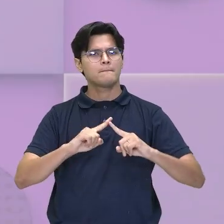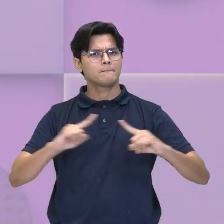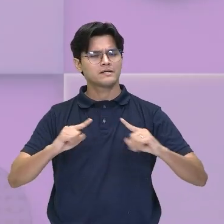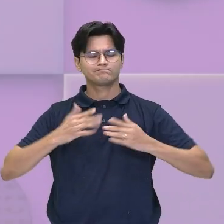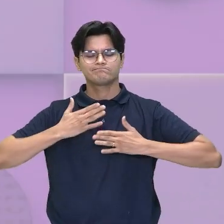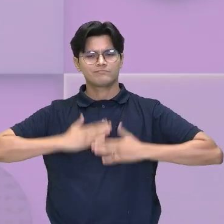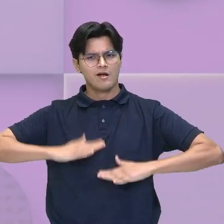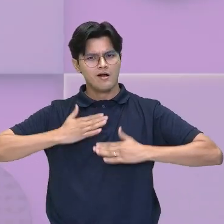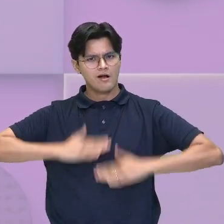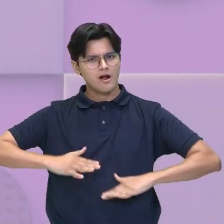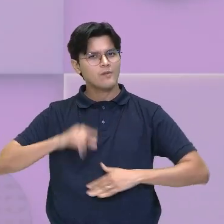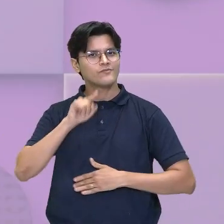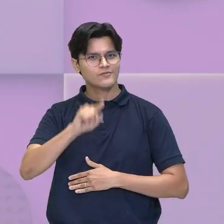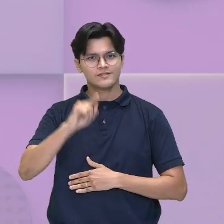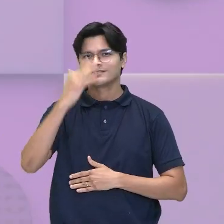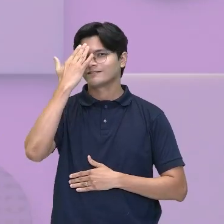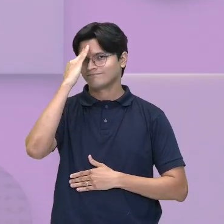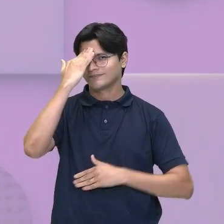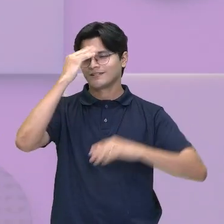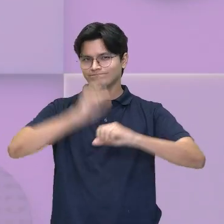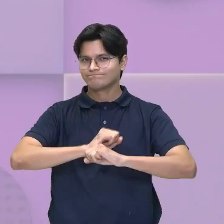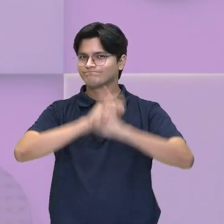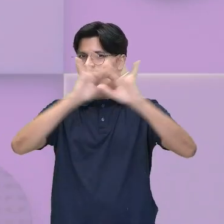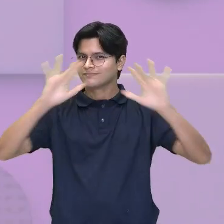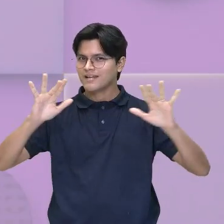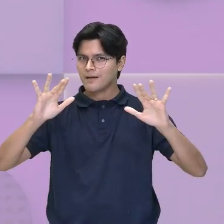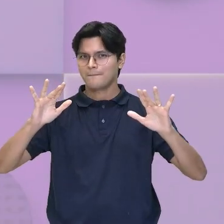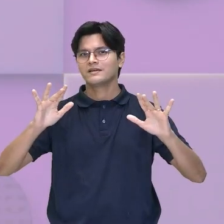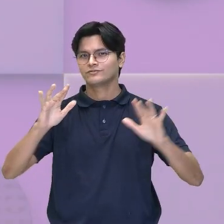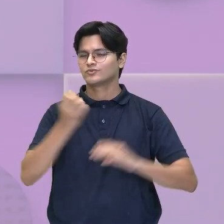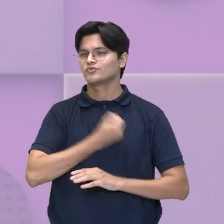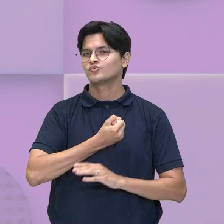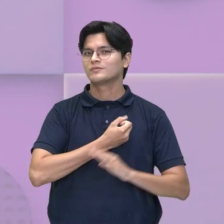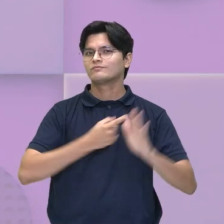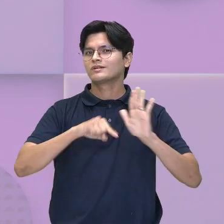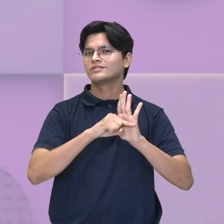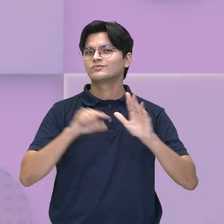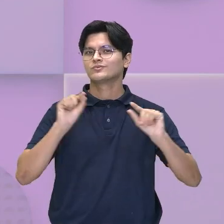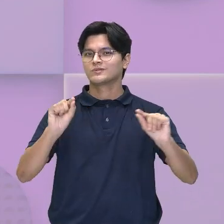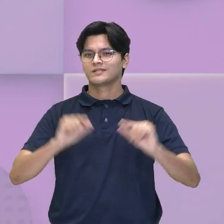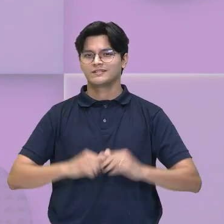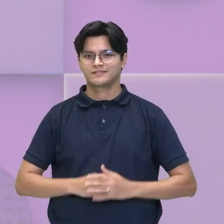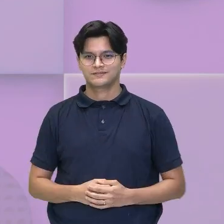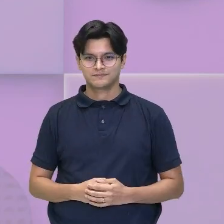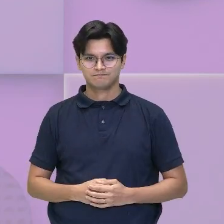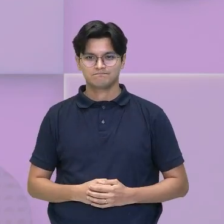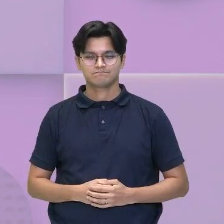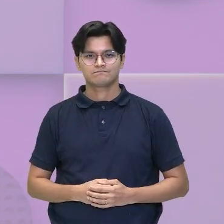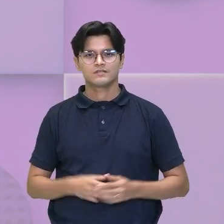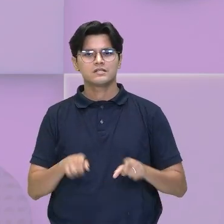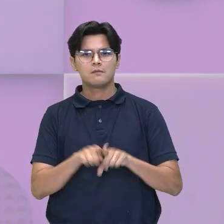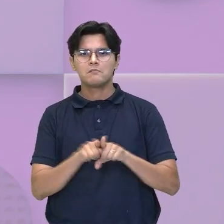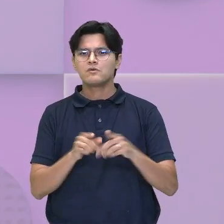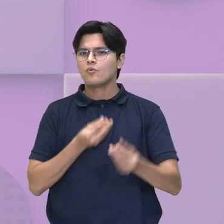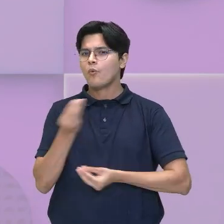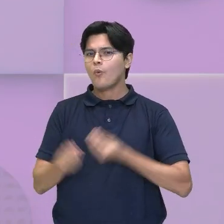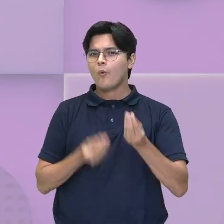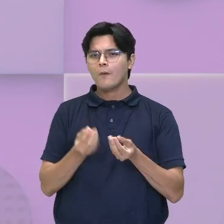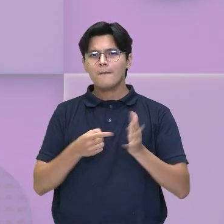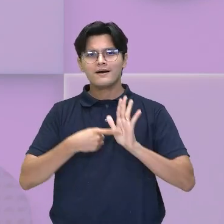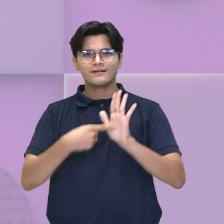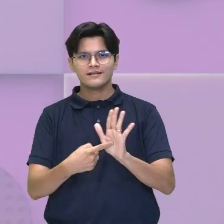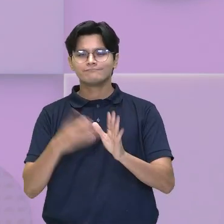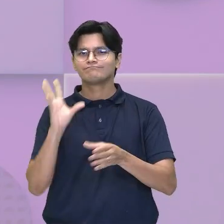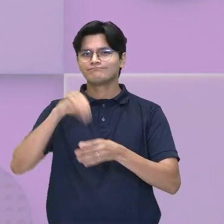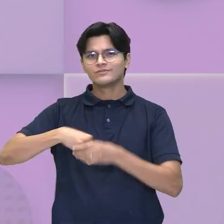você vai entender completamente o que são os nossos números negativos e onde é que eles aparecem aqui também no nosso dia a